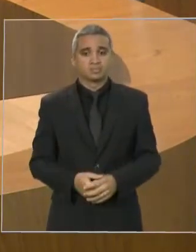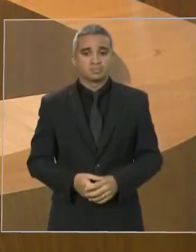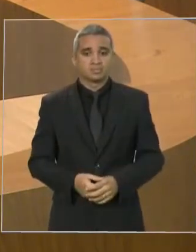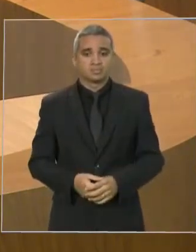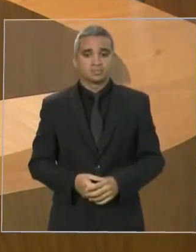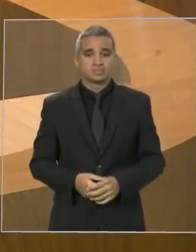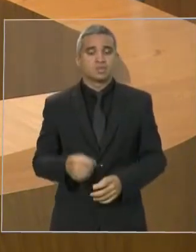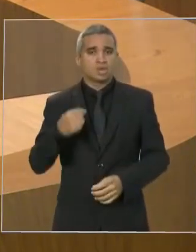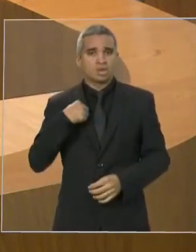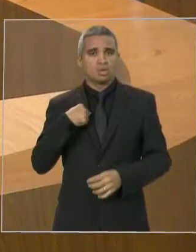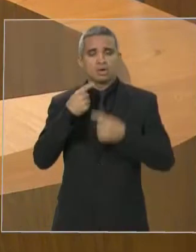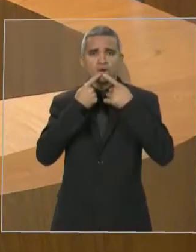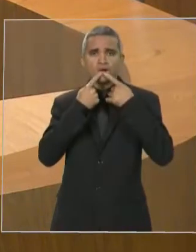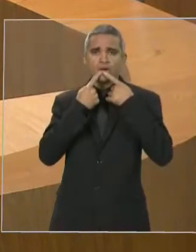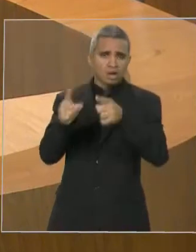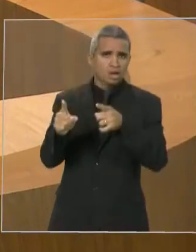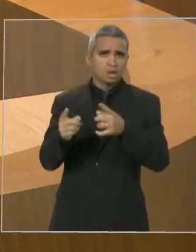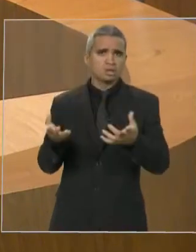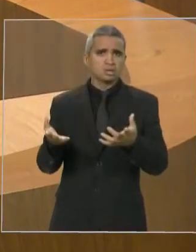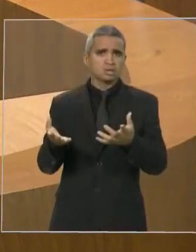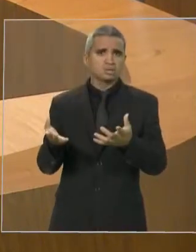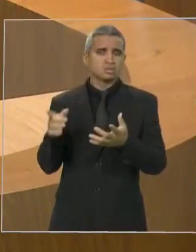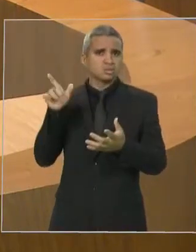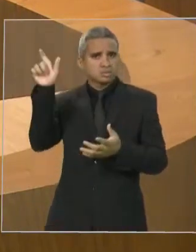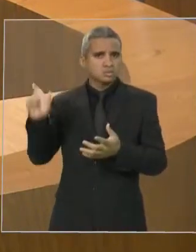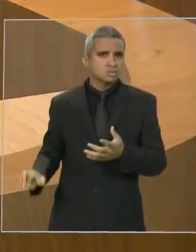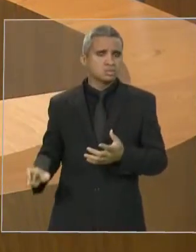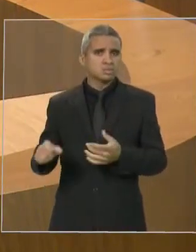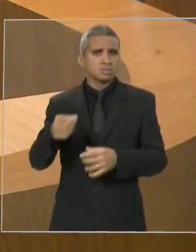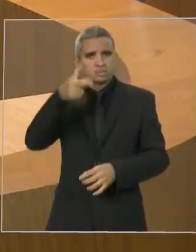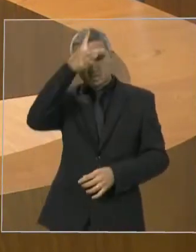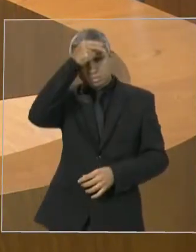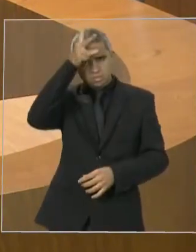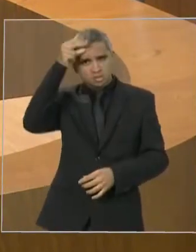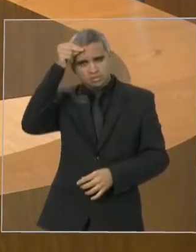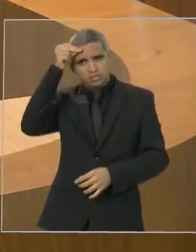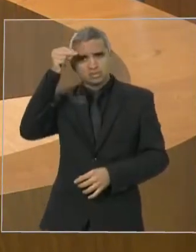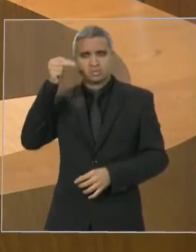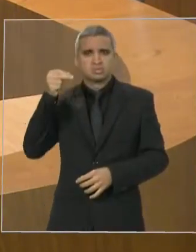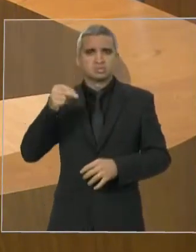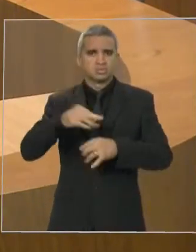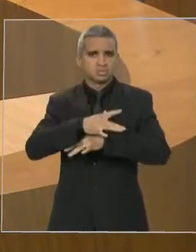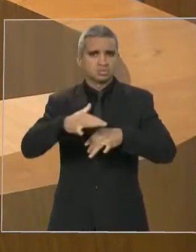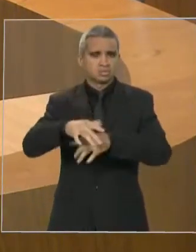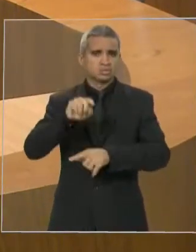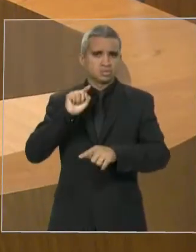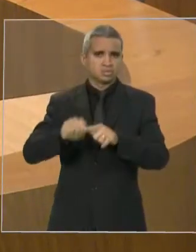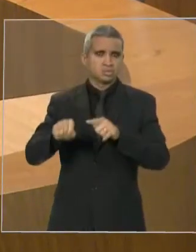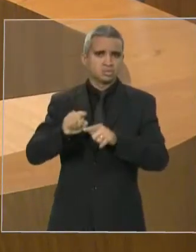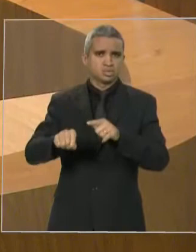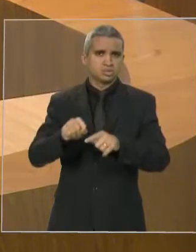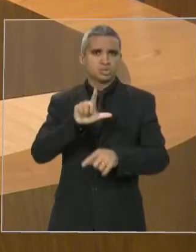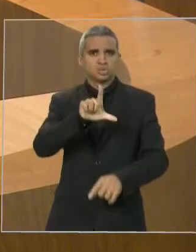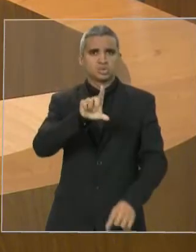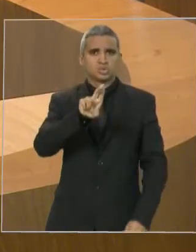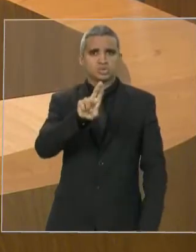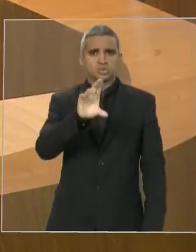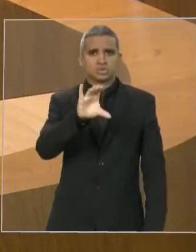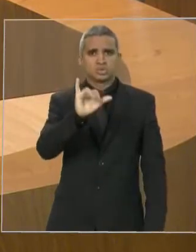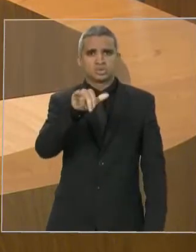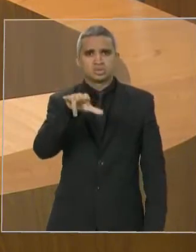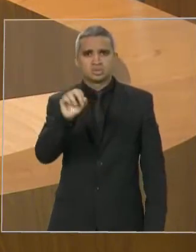nosso protesto por essas atitudes tomadas pelo prefeito da cidade de Pinheiro, Luciano